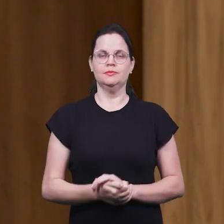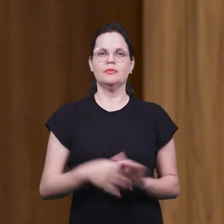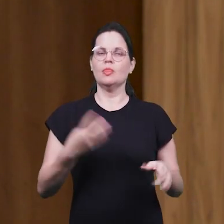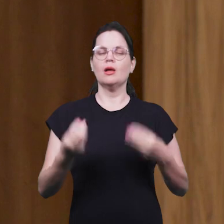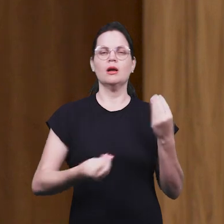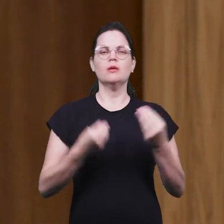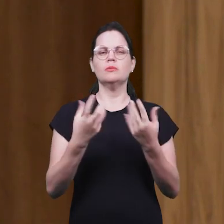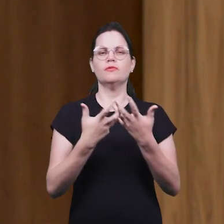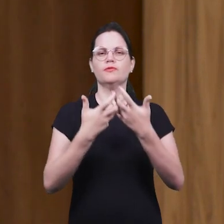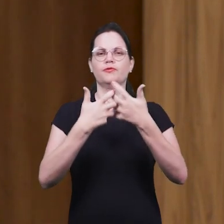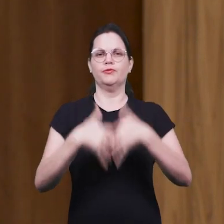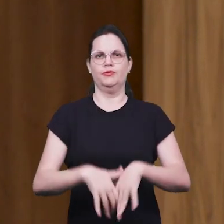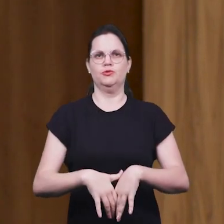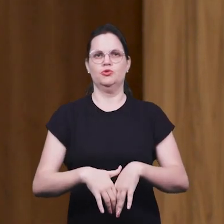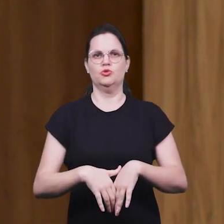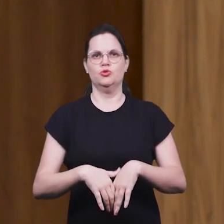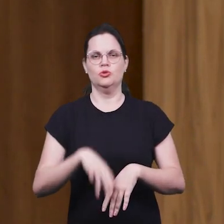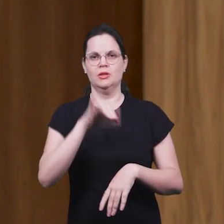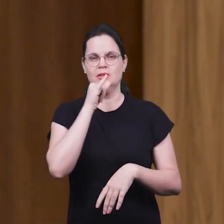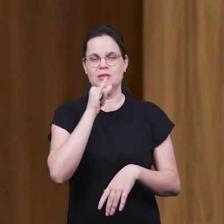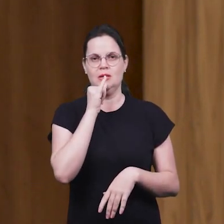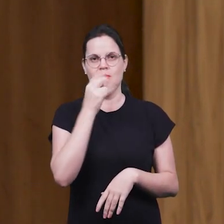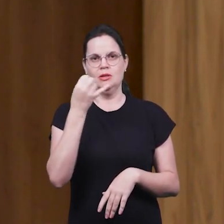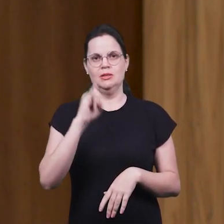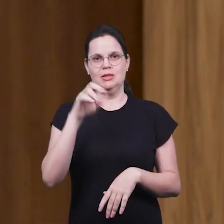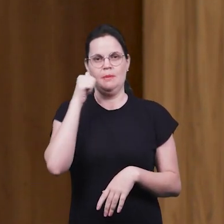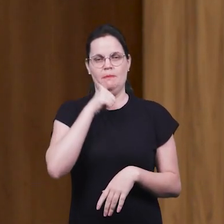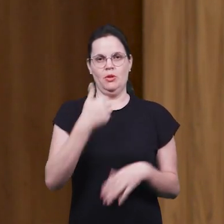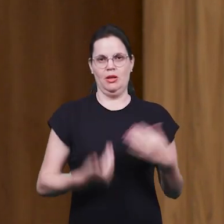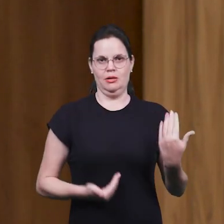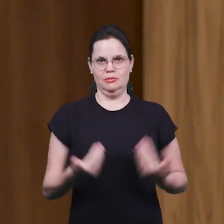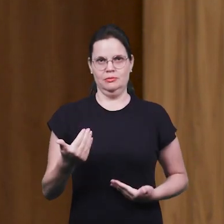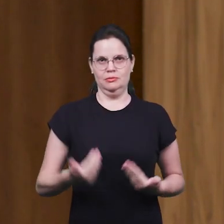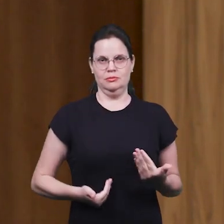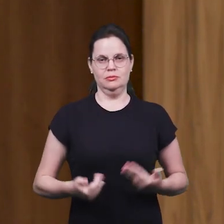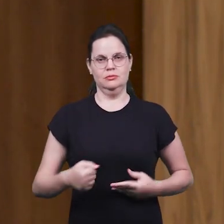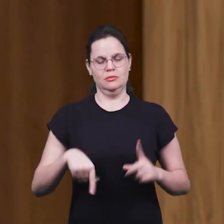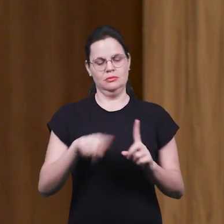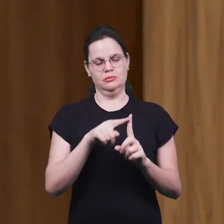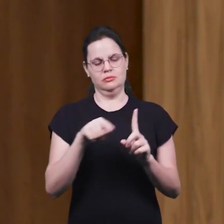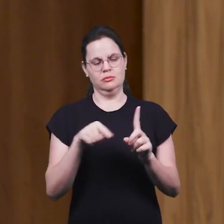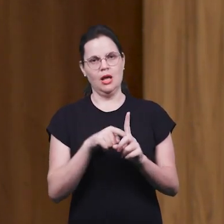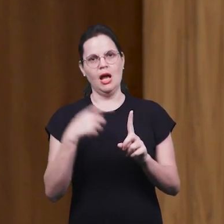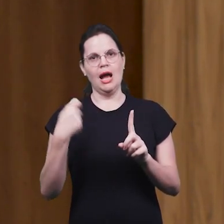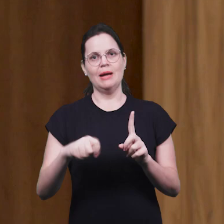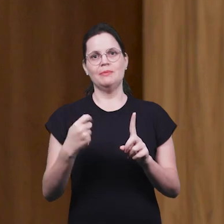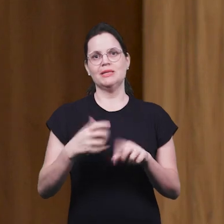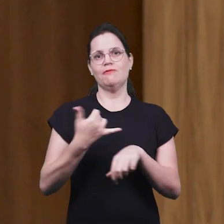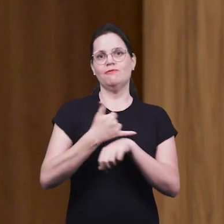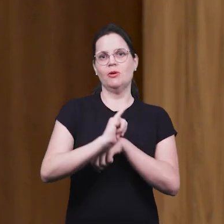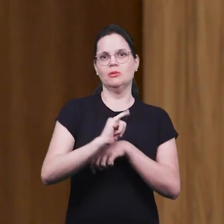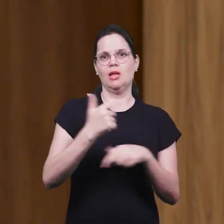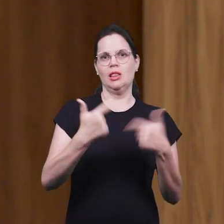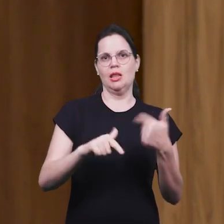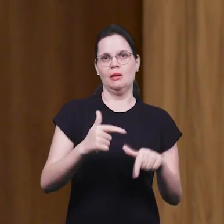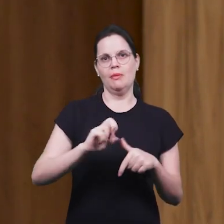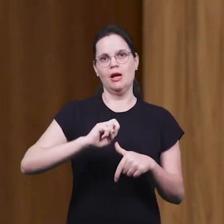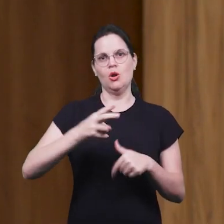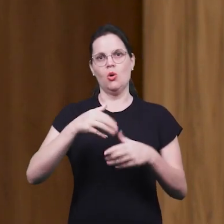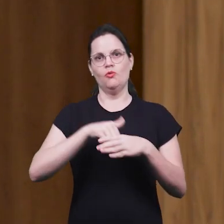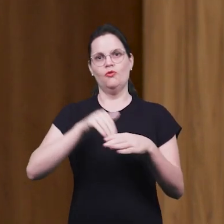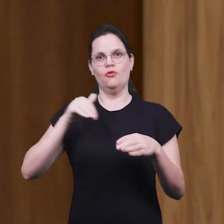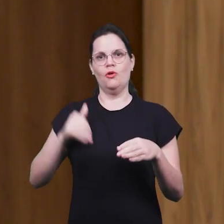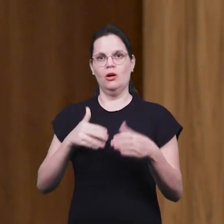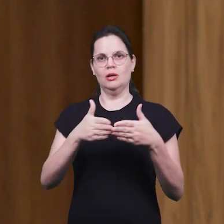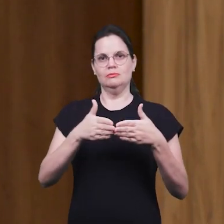funciona, no caso, as ausências da trabalhadora, né, para acompanhamento dos filhos do médico, né? A mulher, ela pode se